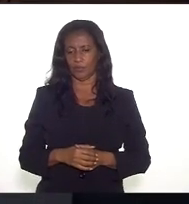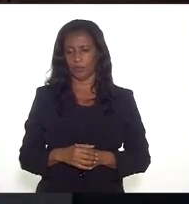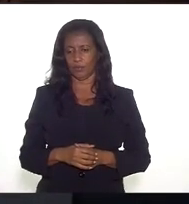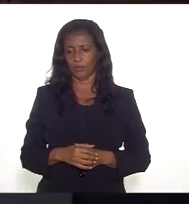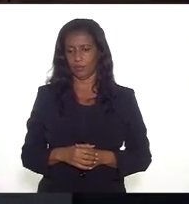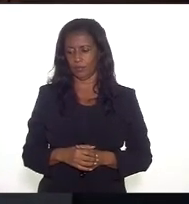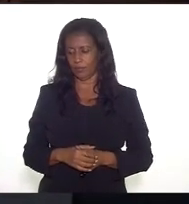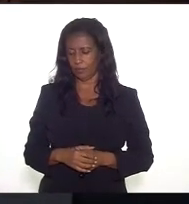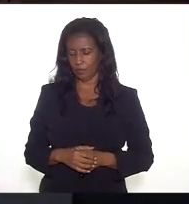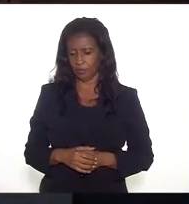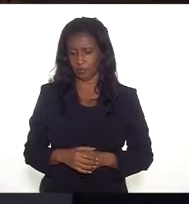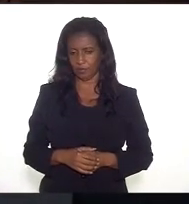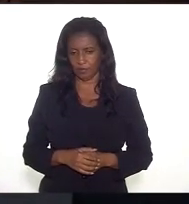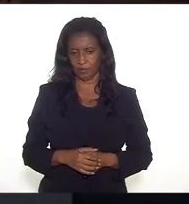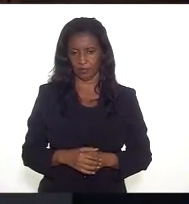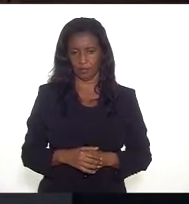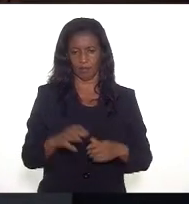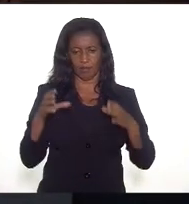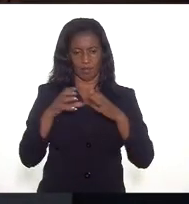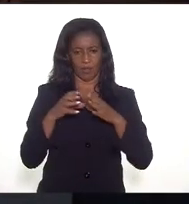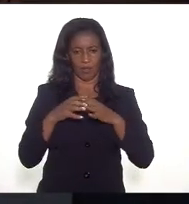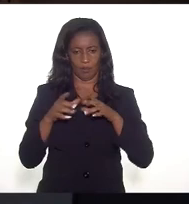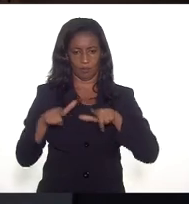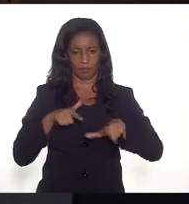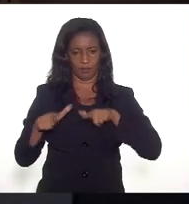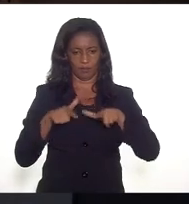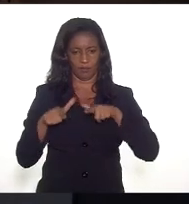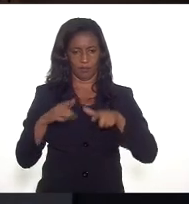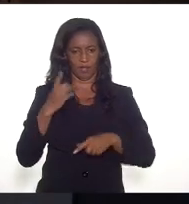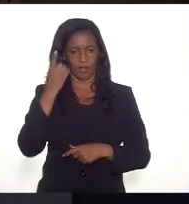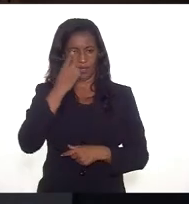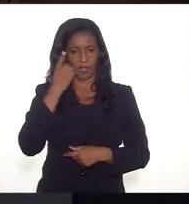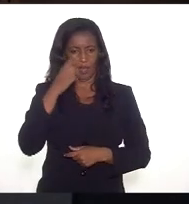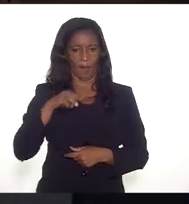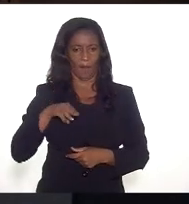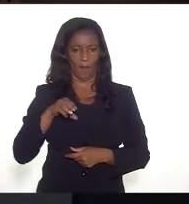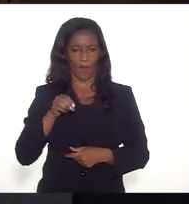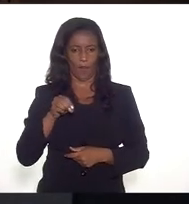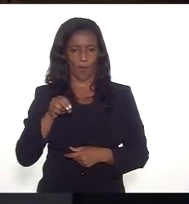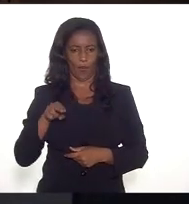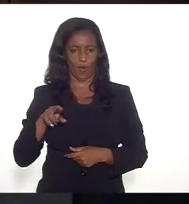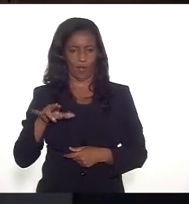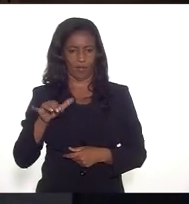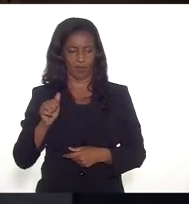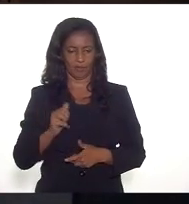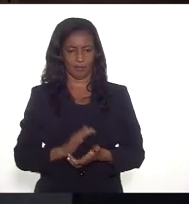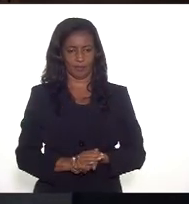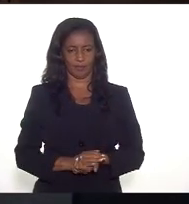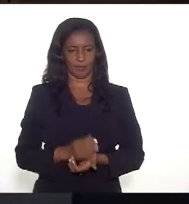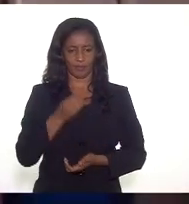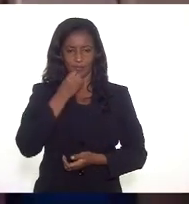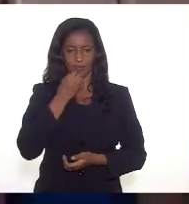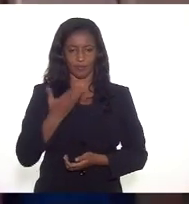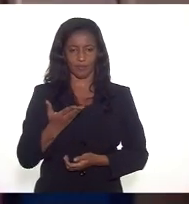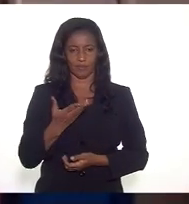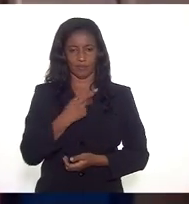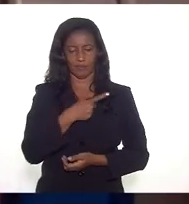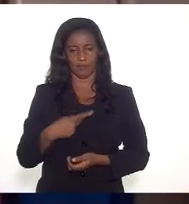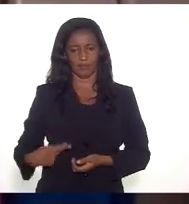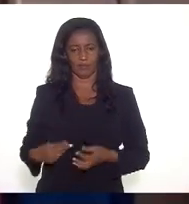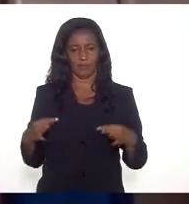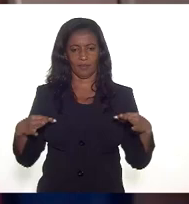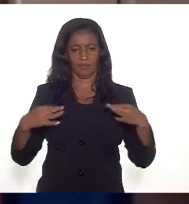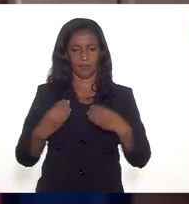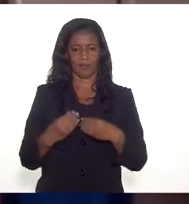defere a pedido de Vossa Excelência. Pela Comissão de Trabalho, deputada Mônica Francisco. Boa tarde, presidente. Boa tarde a todos e